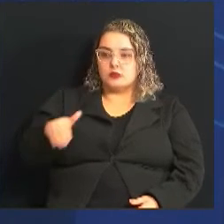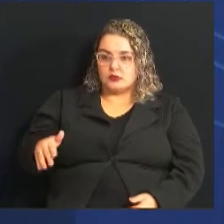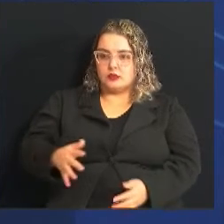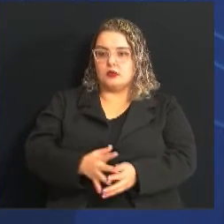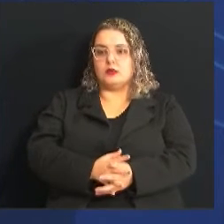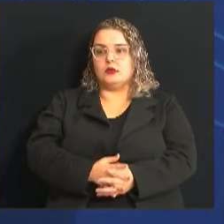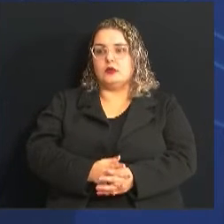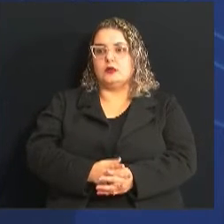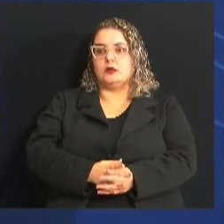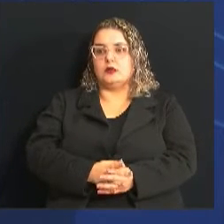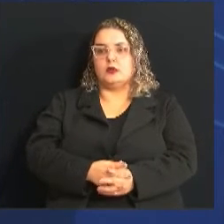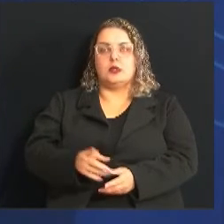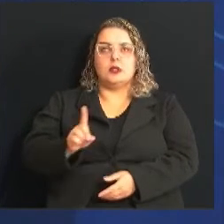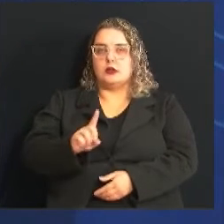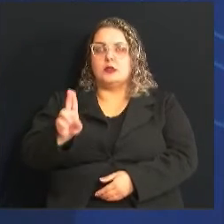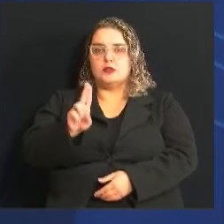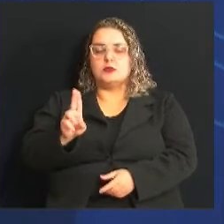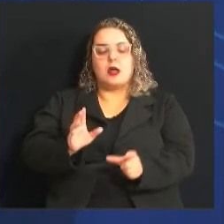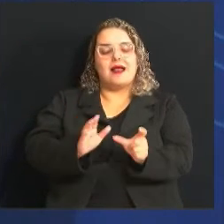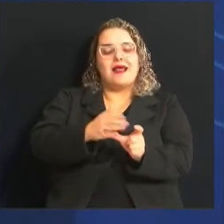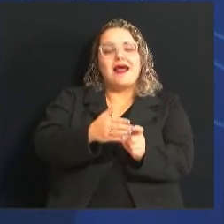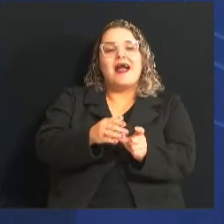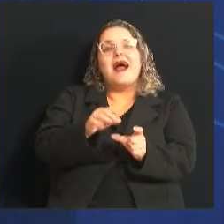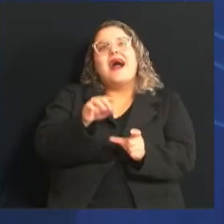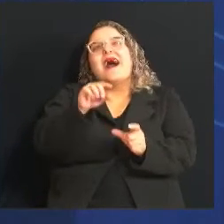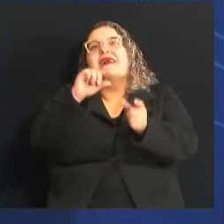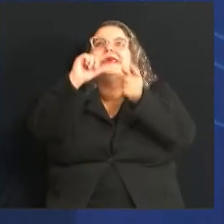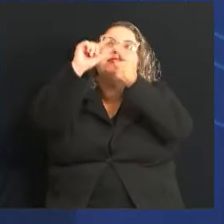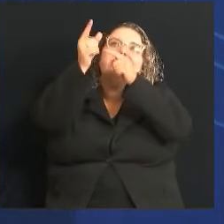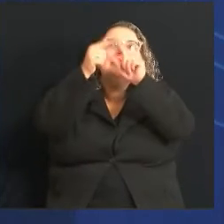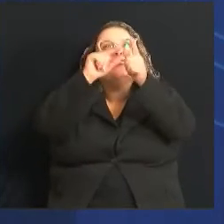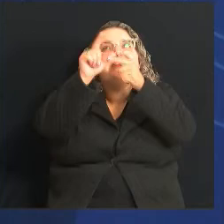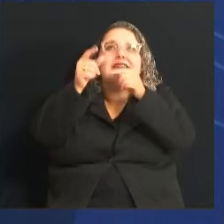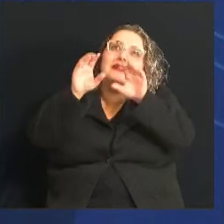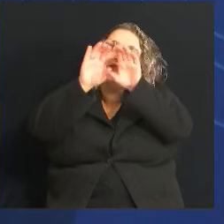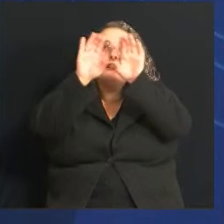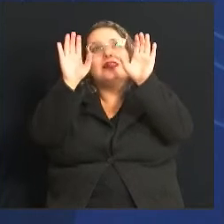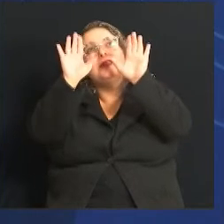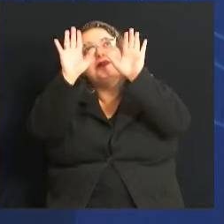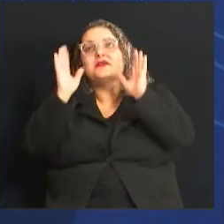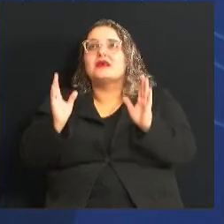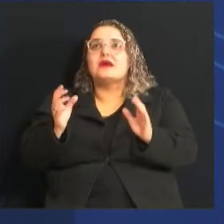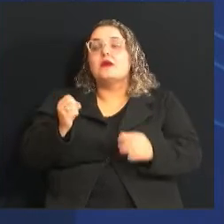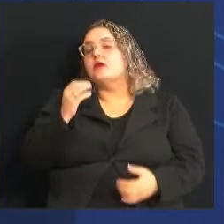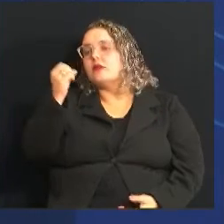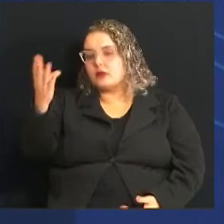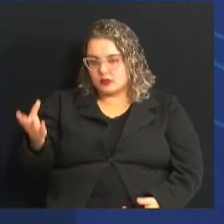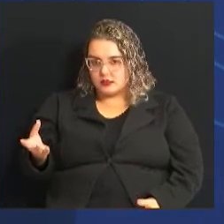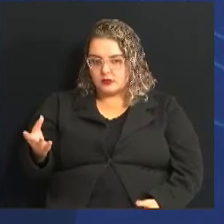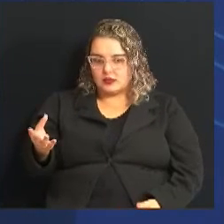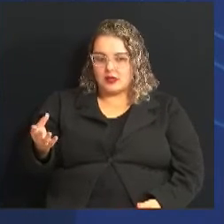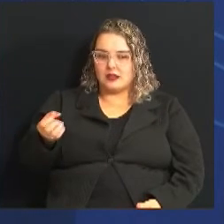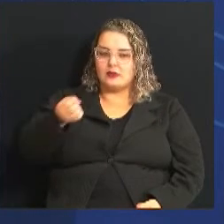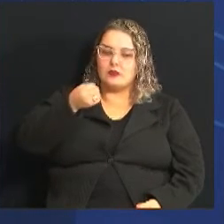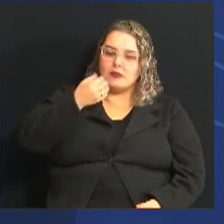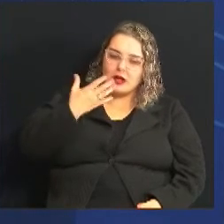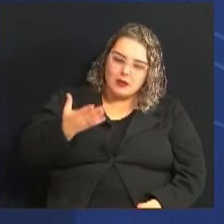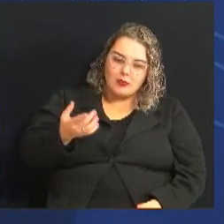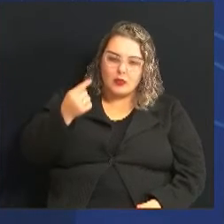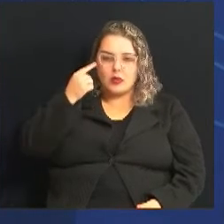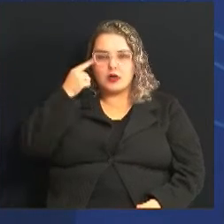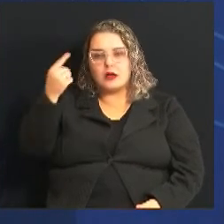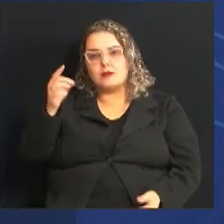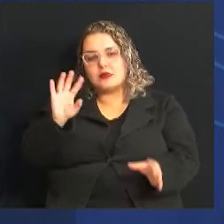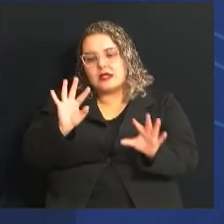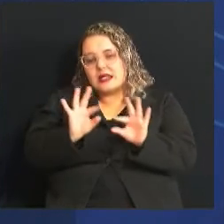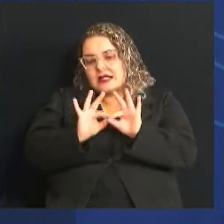virou estrelinha, ou tá no céu, foi viajar, é numa boa intenção para tentar